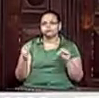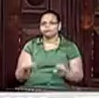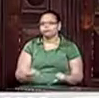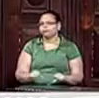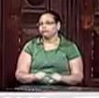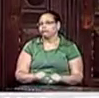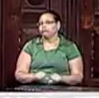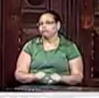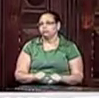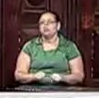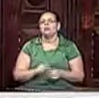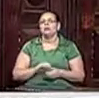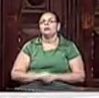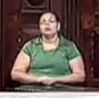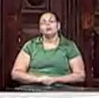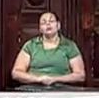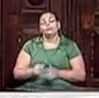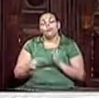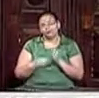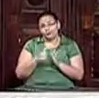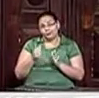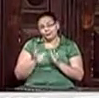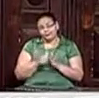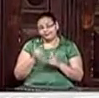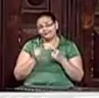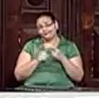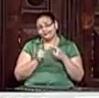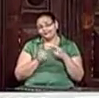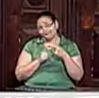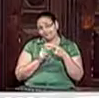Então, esse é o primeiro motivo.